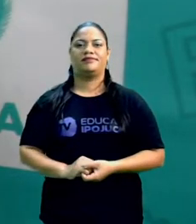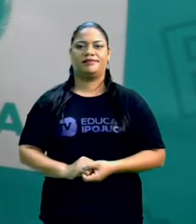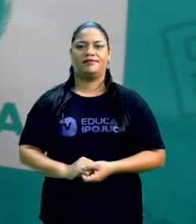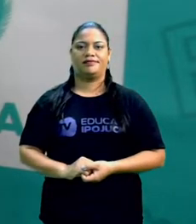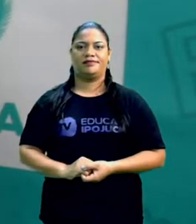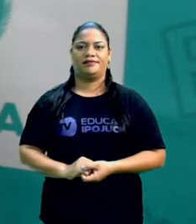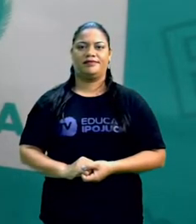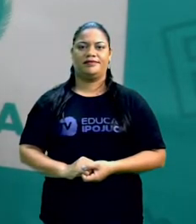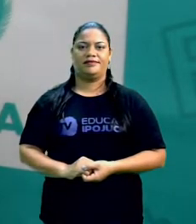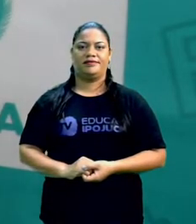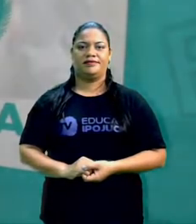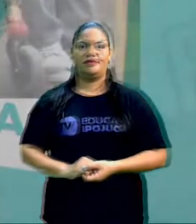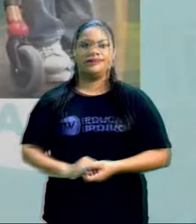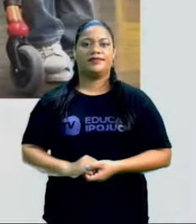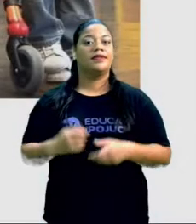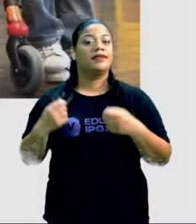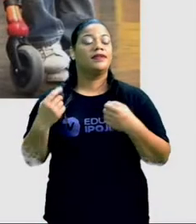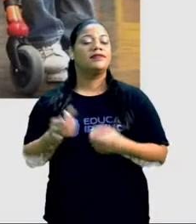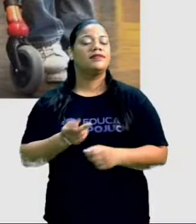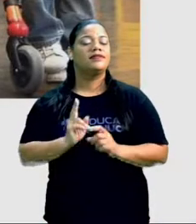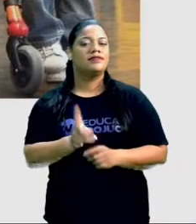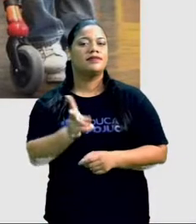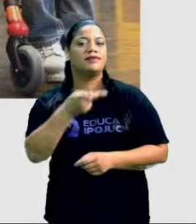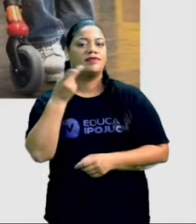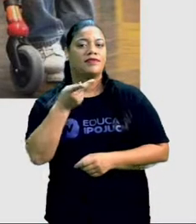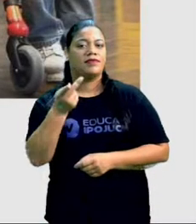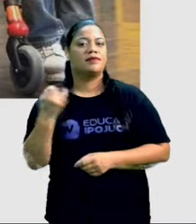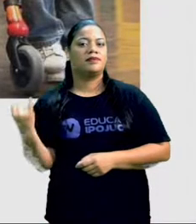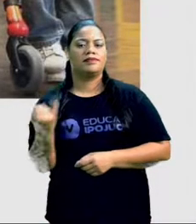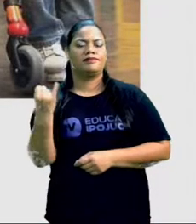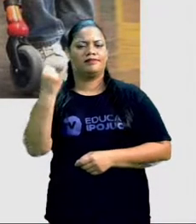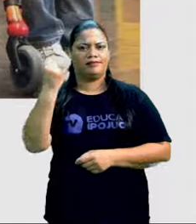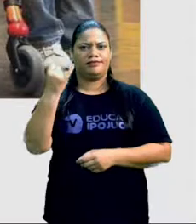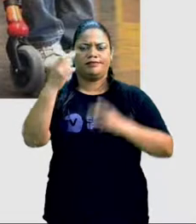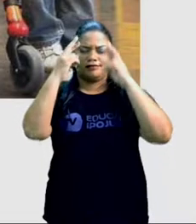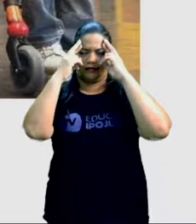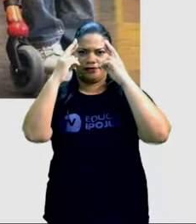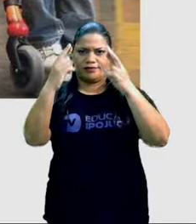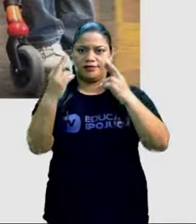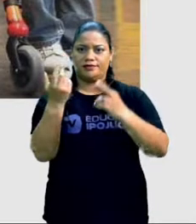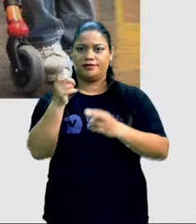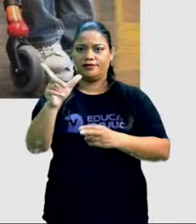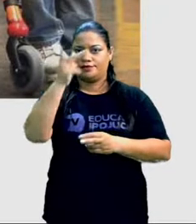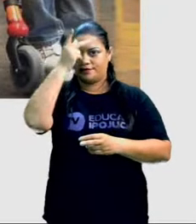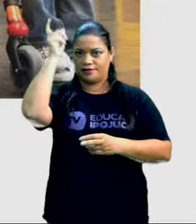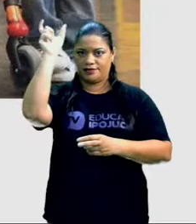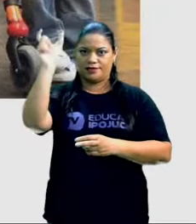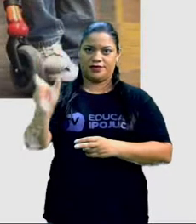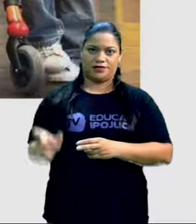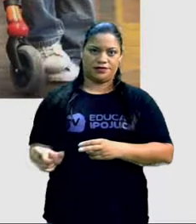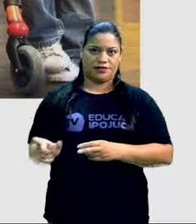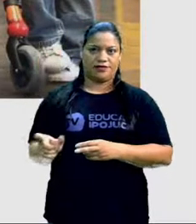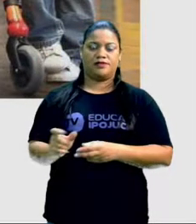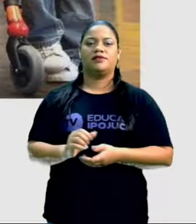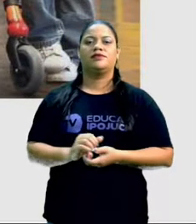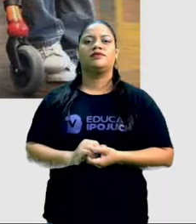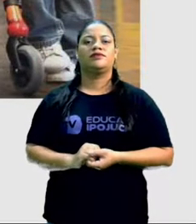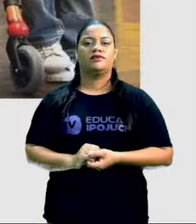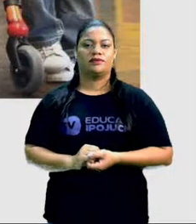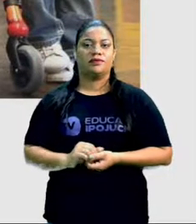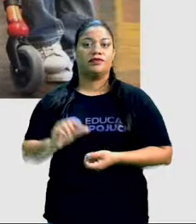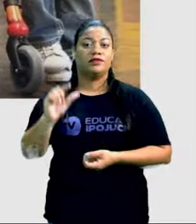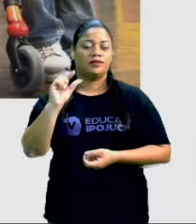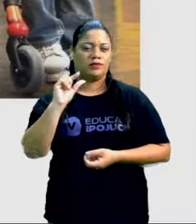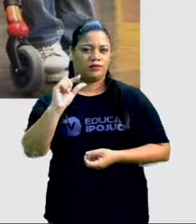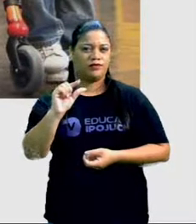Sempre falamos que é preciso respeitar o outro, independente de qualquer coisa. Entretanto,